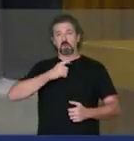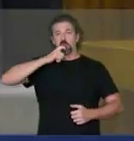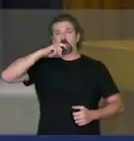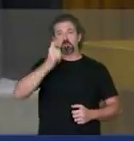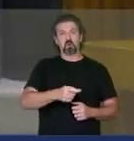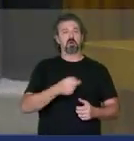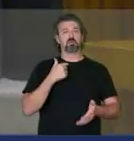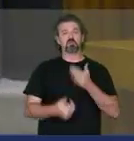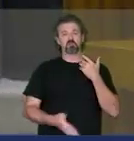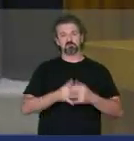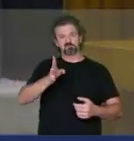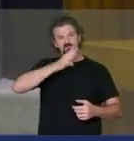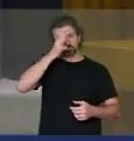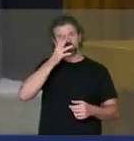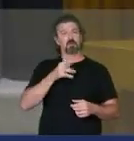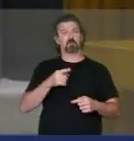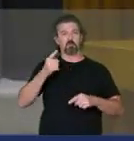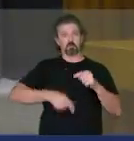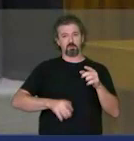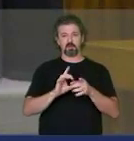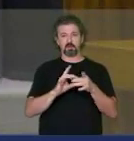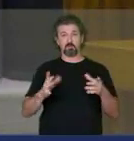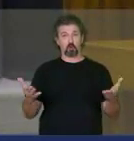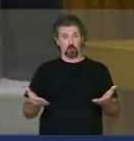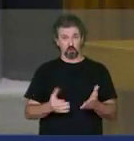continue. Hoje foi a vez do PL,